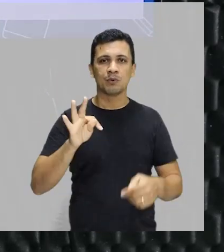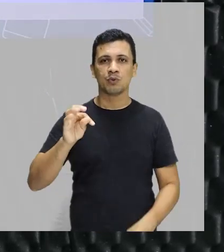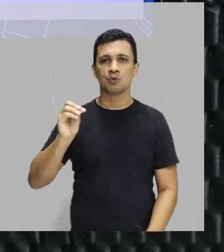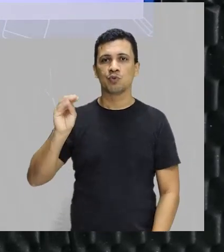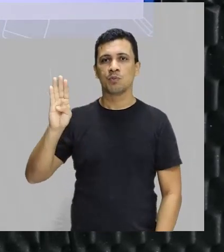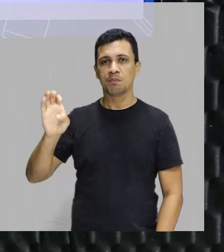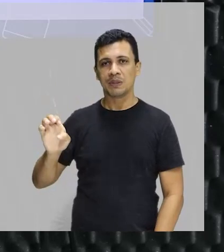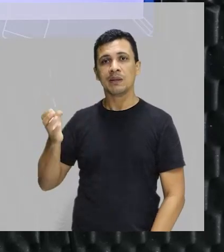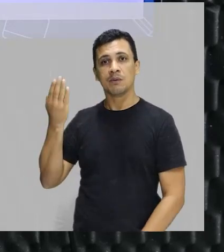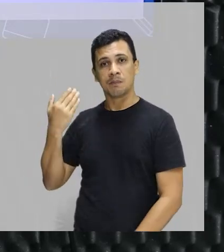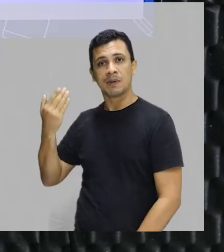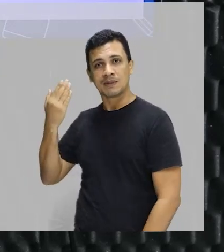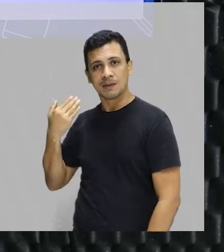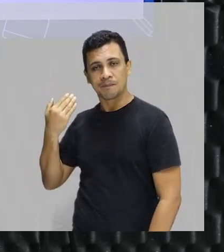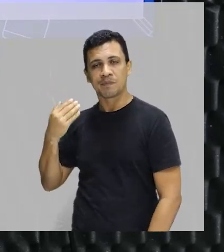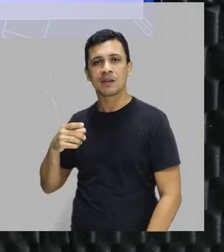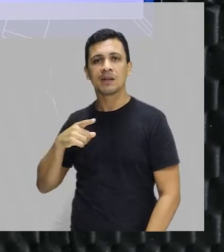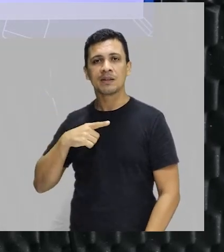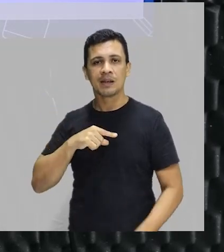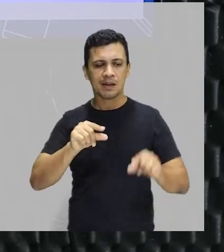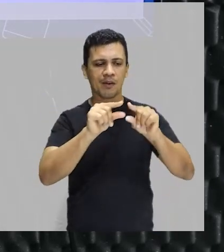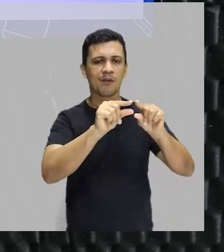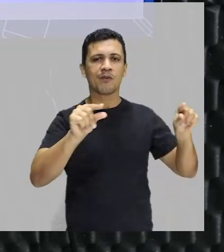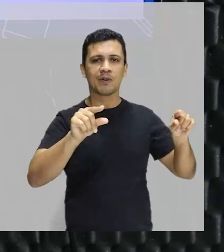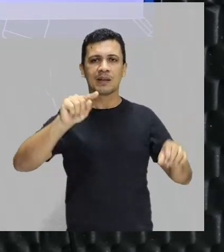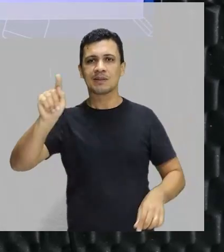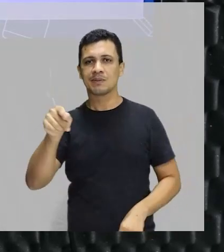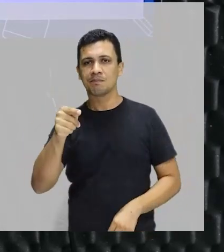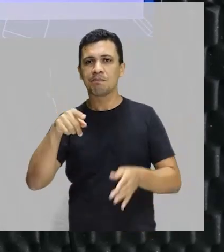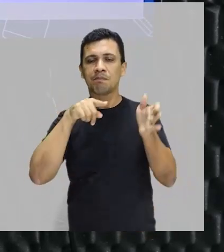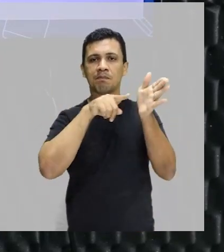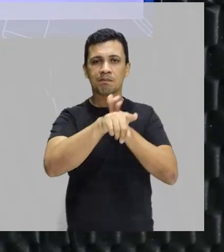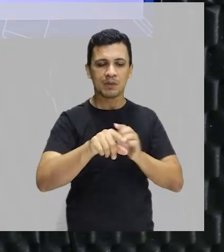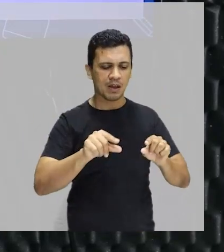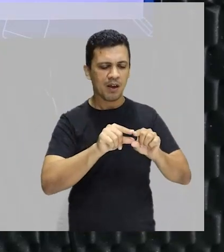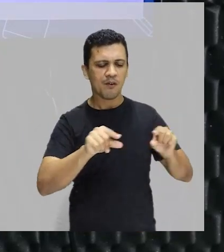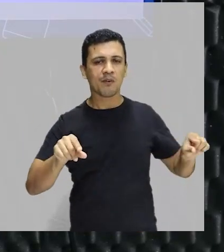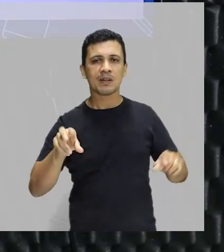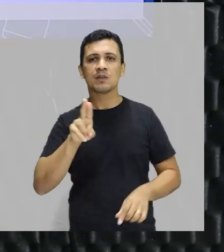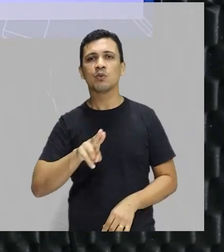passado, considerando as formas interrogativas e negativas,